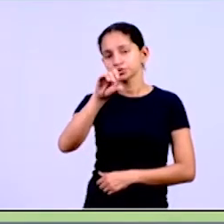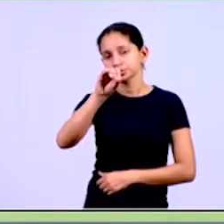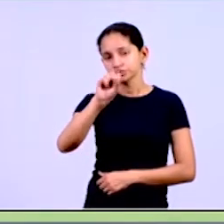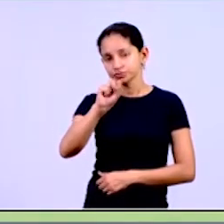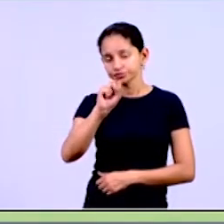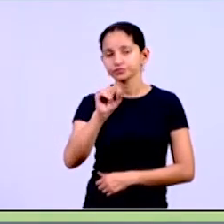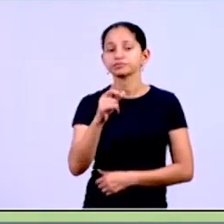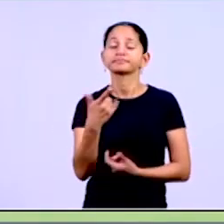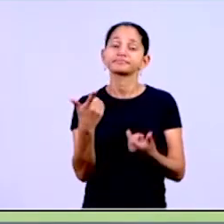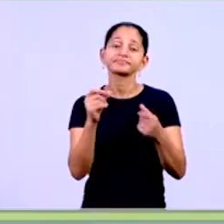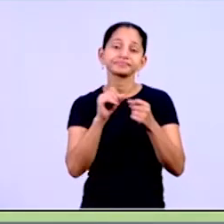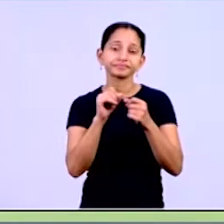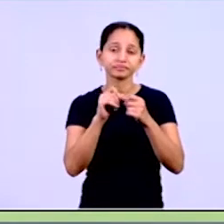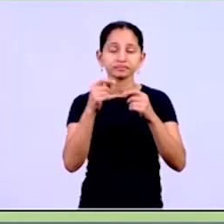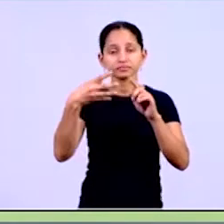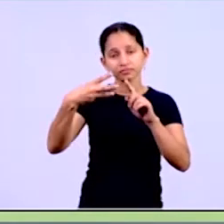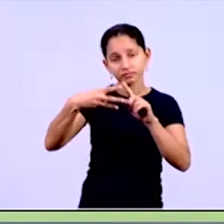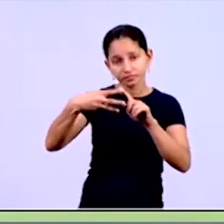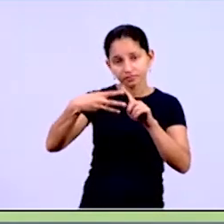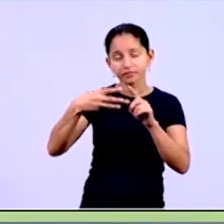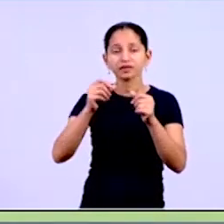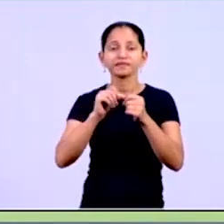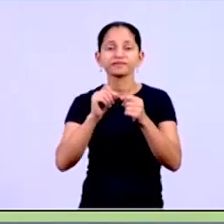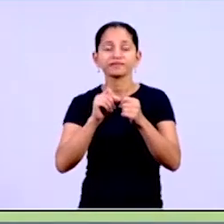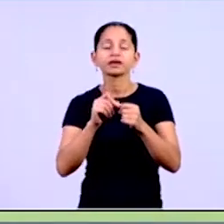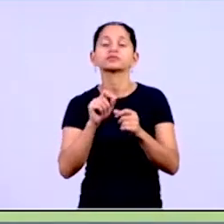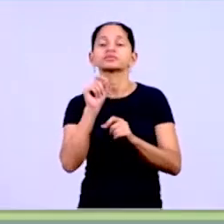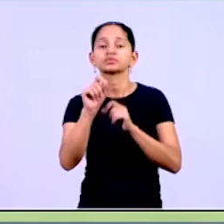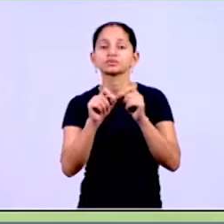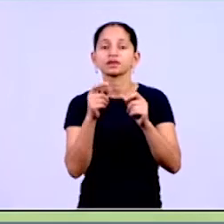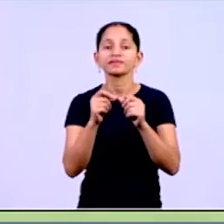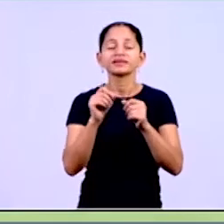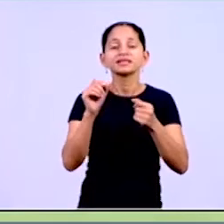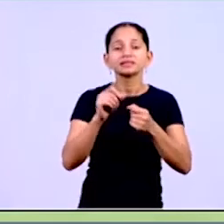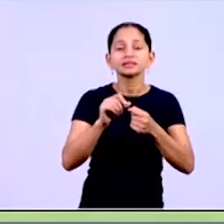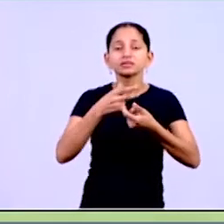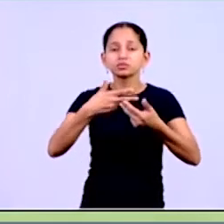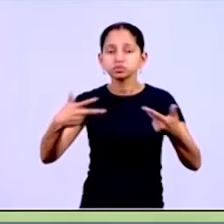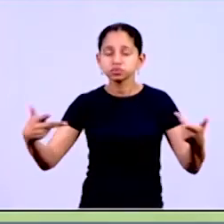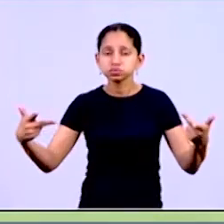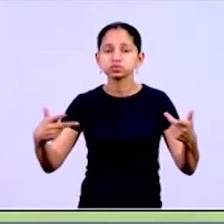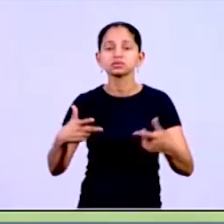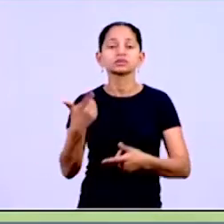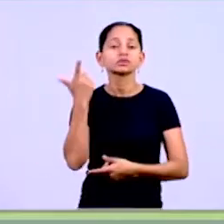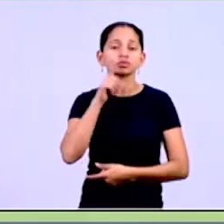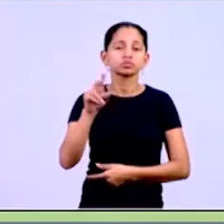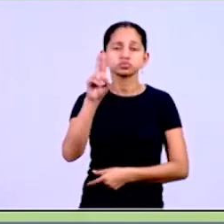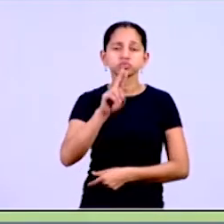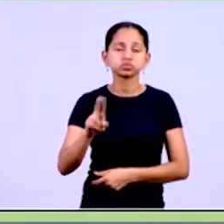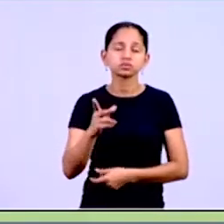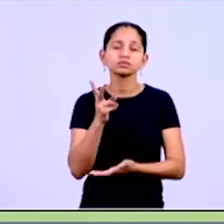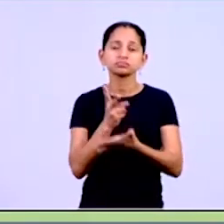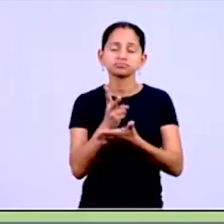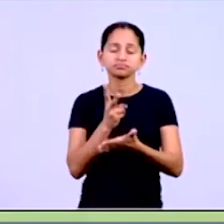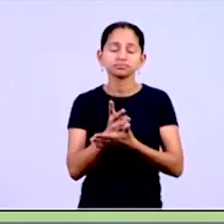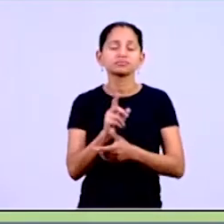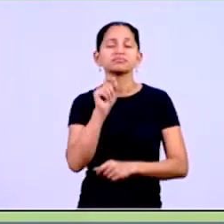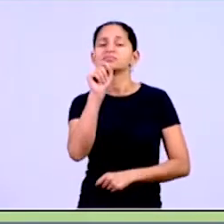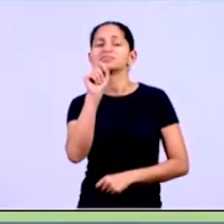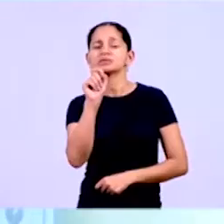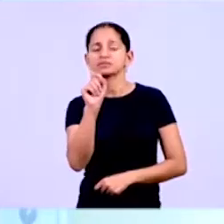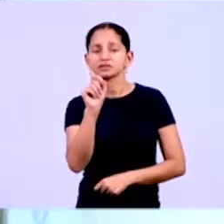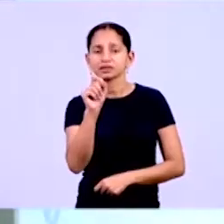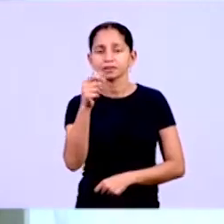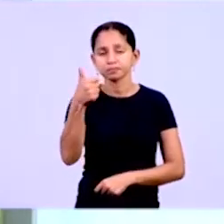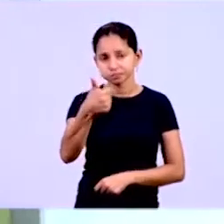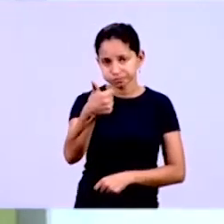que estende a funcionalidade do SO, os softwares de produtividade e os softwares utilitários. Como o software que estende a